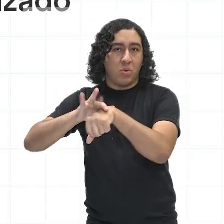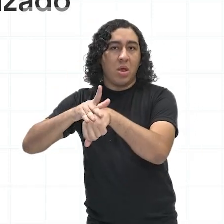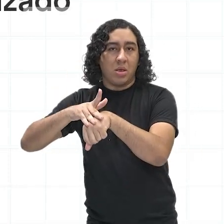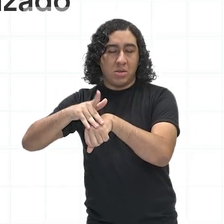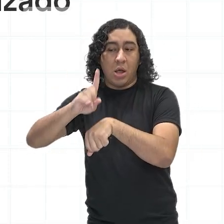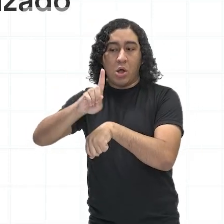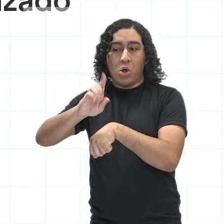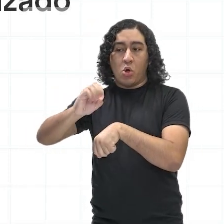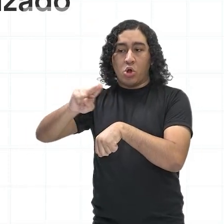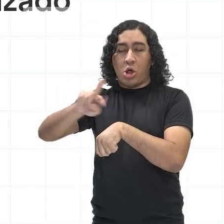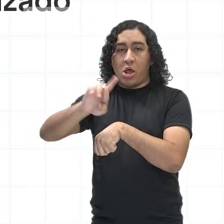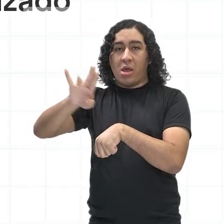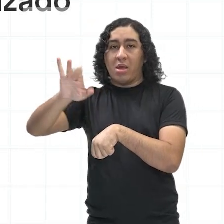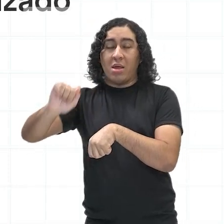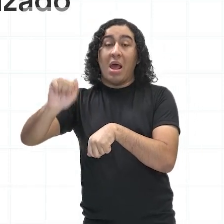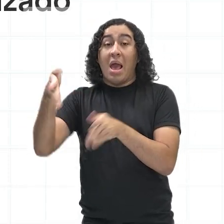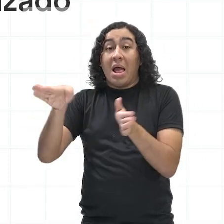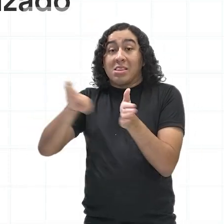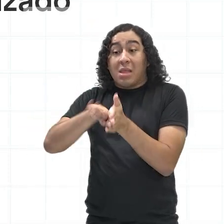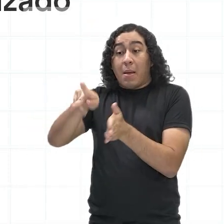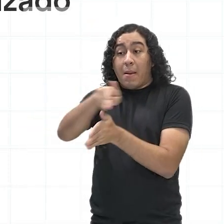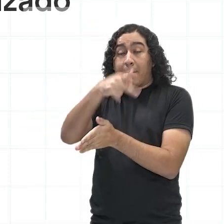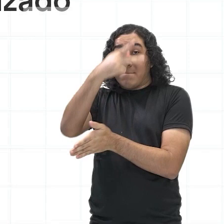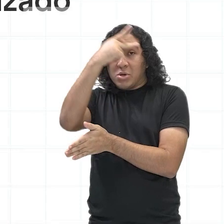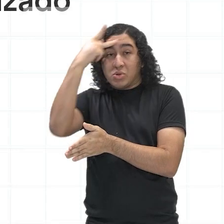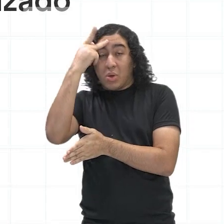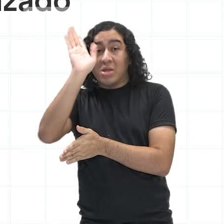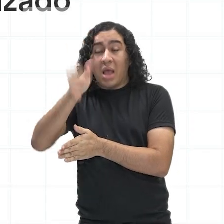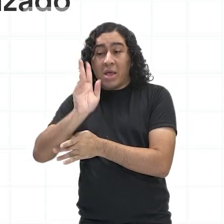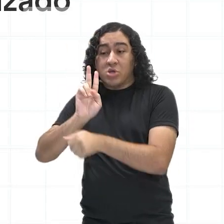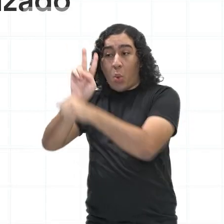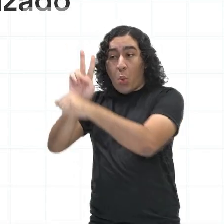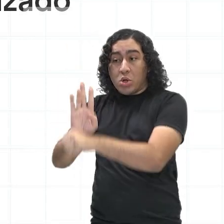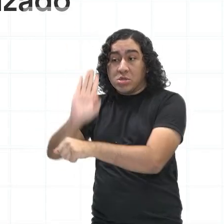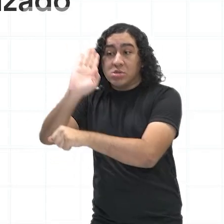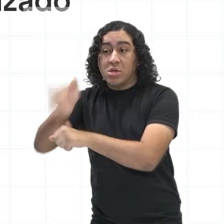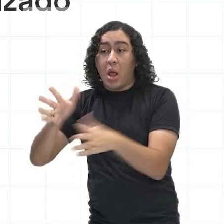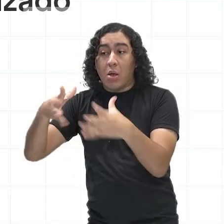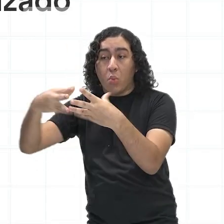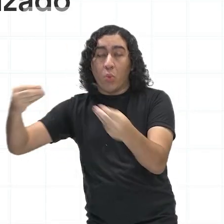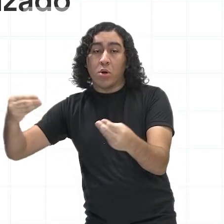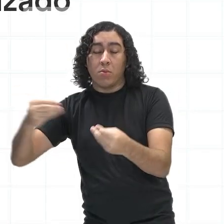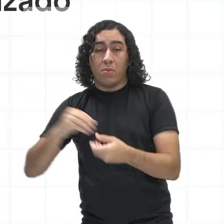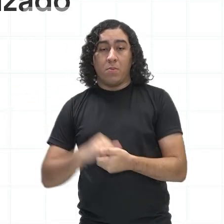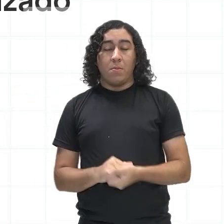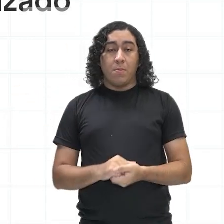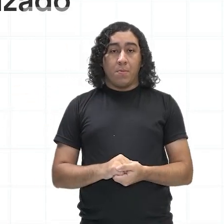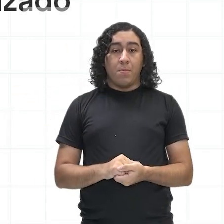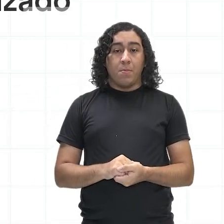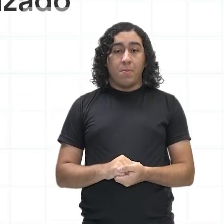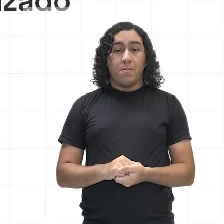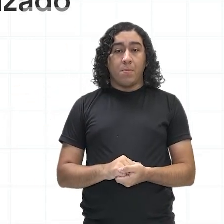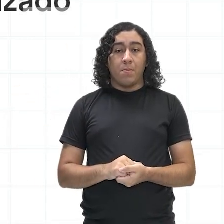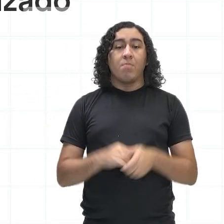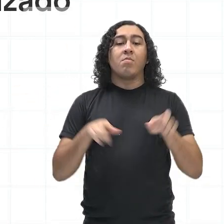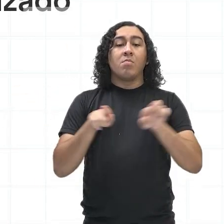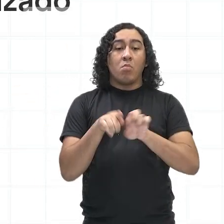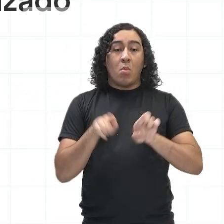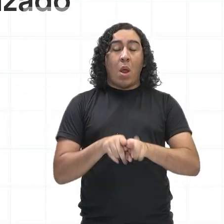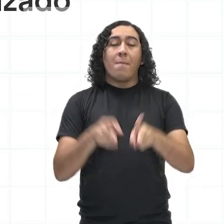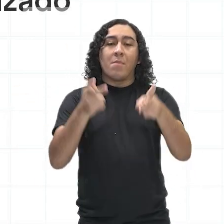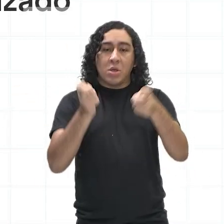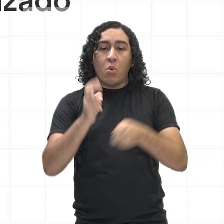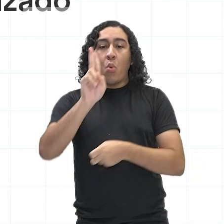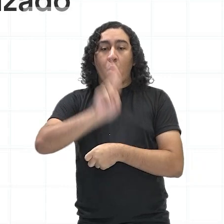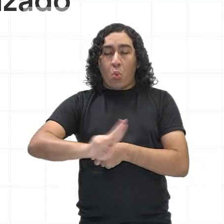pessoa esteja completamente tratada, né? Então é importante, aí como a gente está observando, né? Mais uma vez a gente fala sobre o uso dos